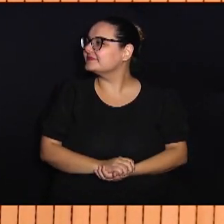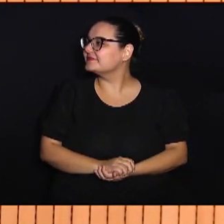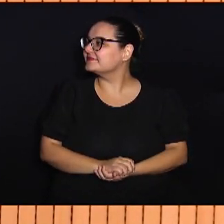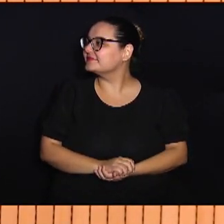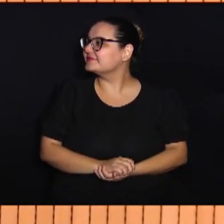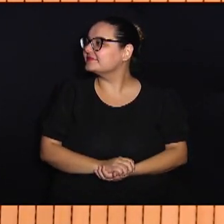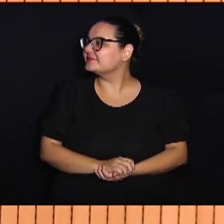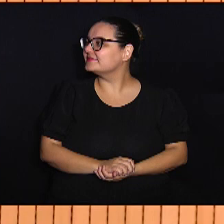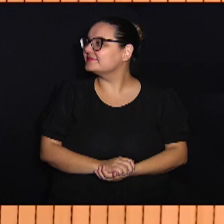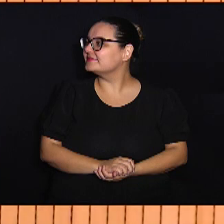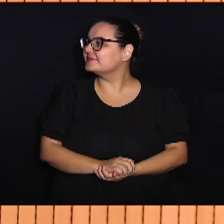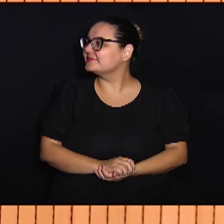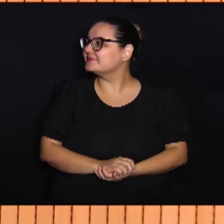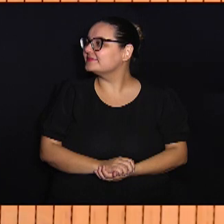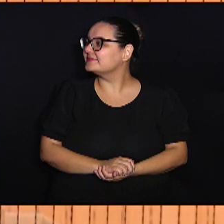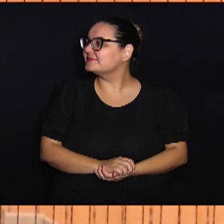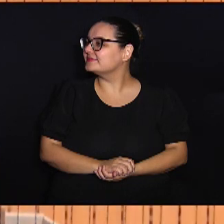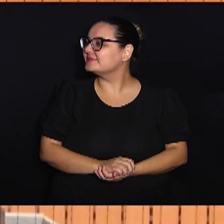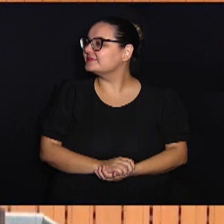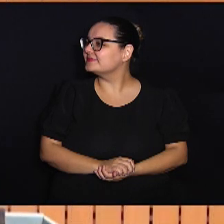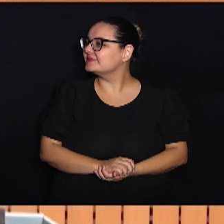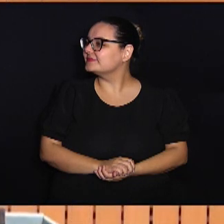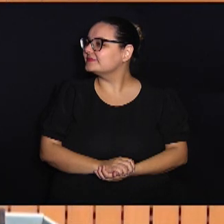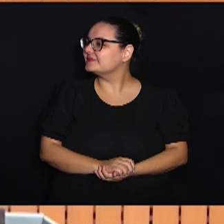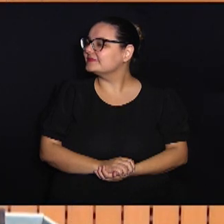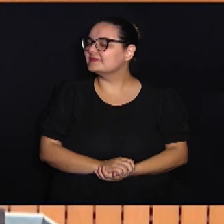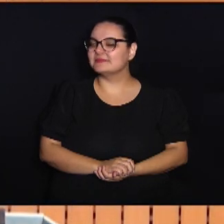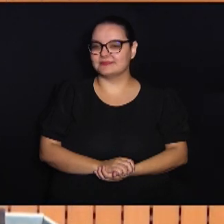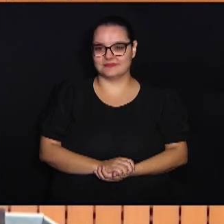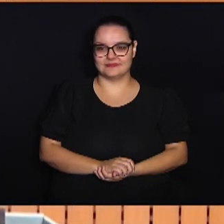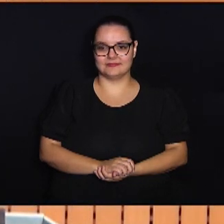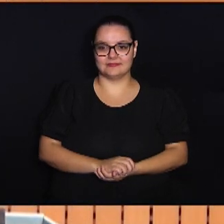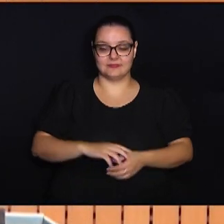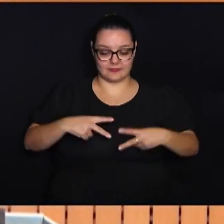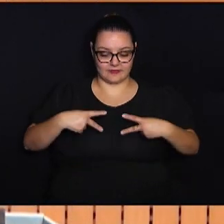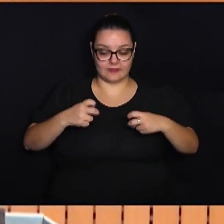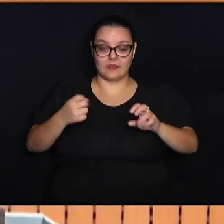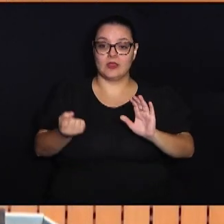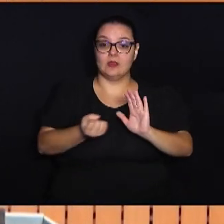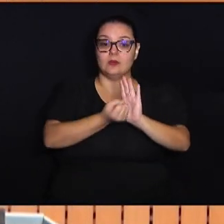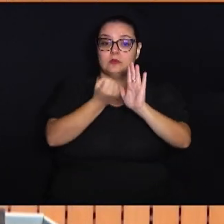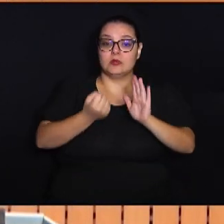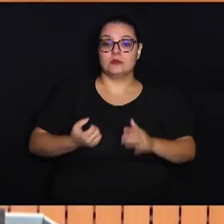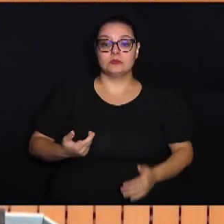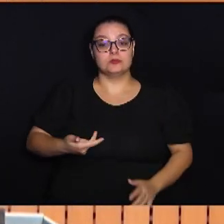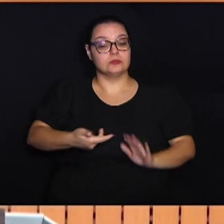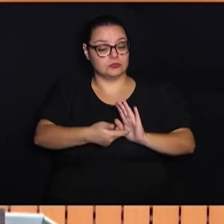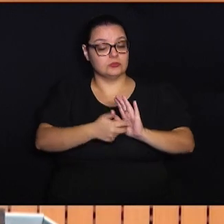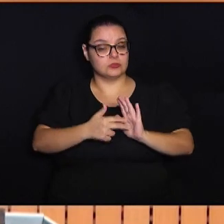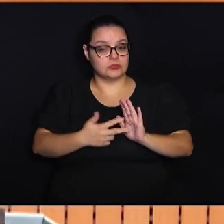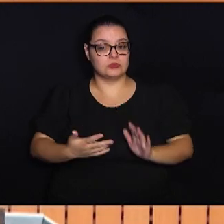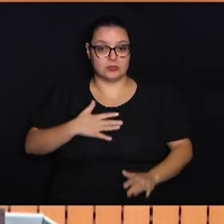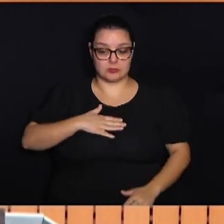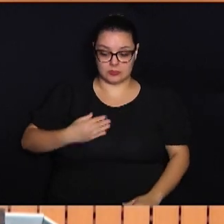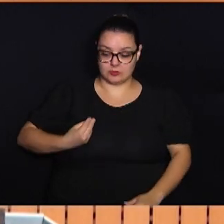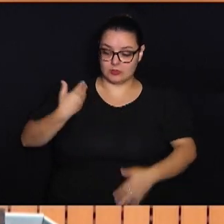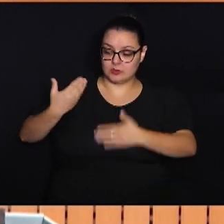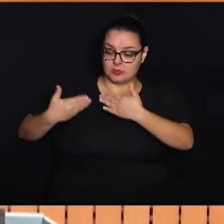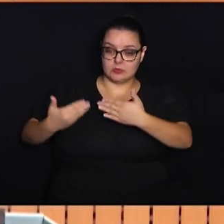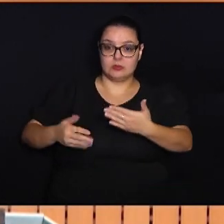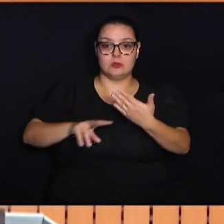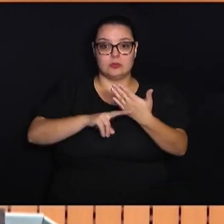região. Para o padre Amauri, a festa é de extrema importância para gerar recursos para a paróquia e para toda a comunidade.